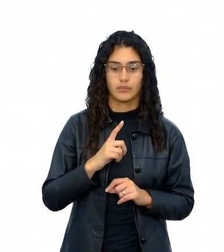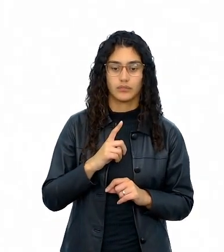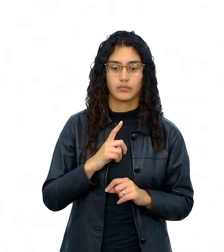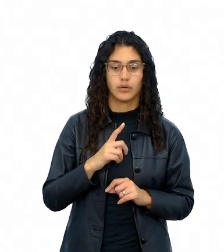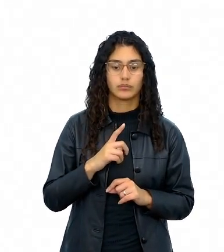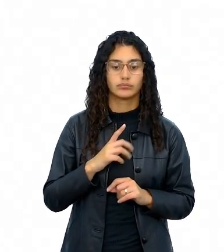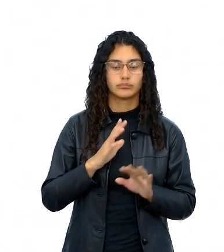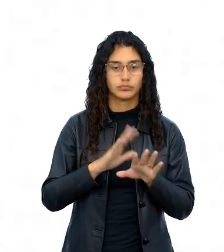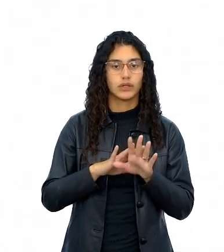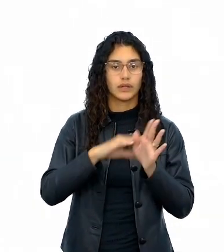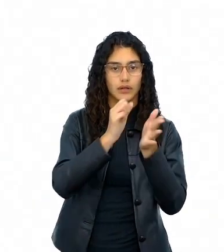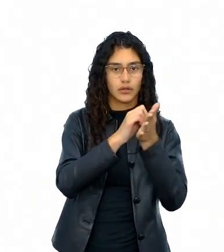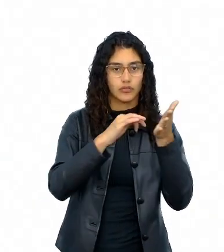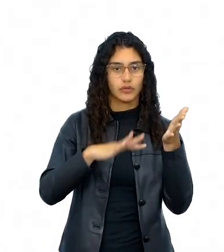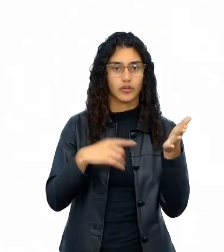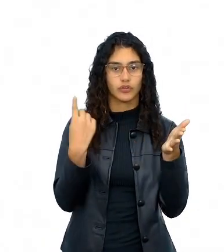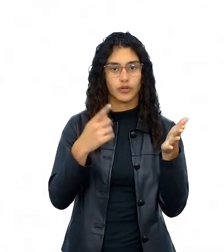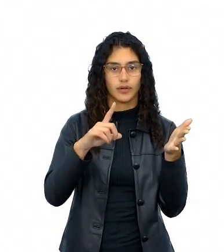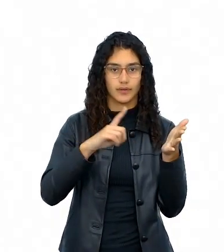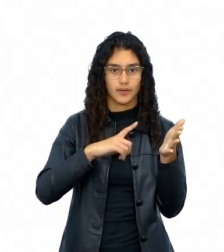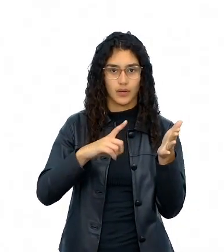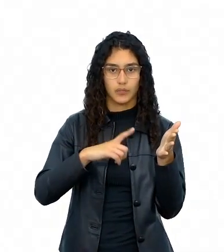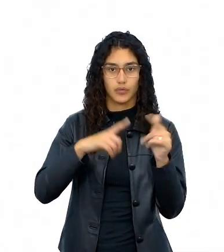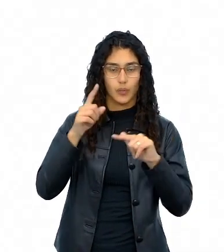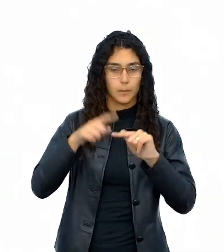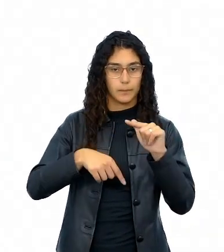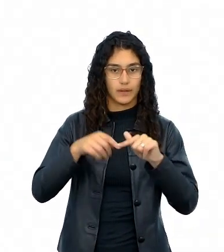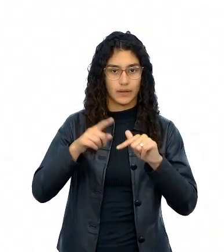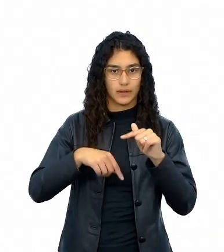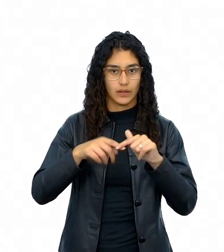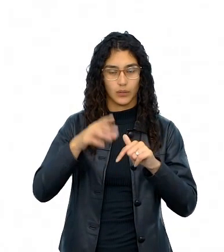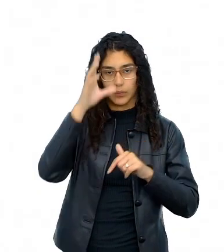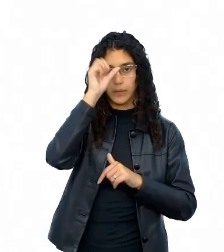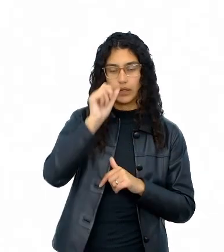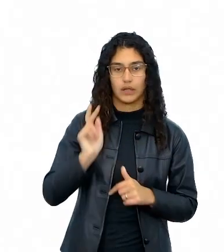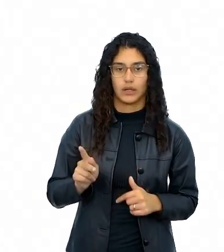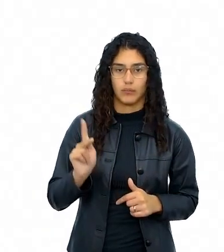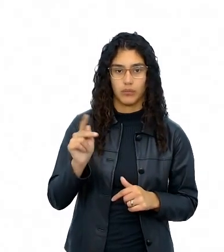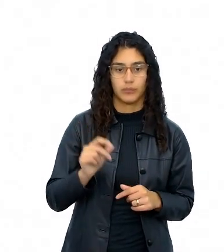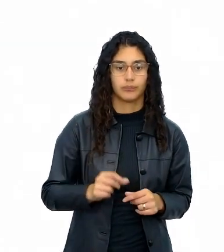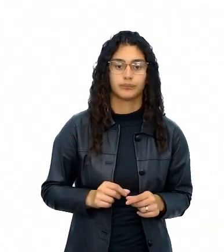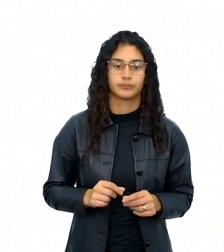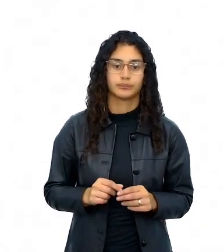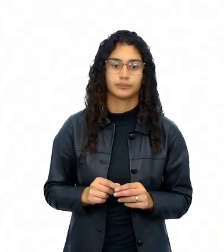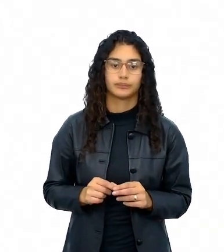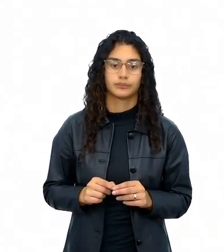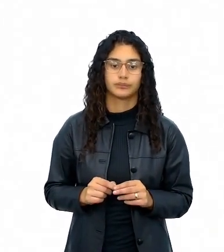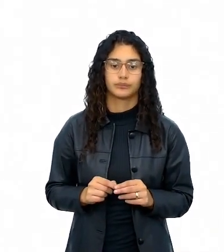para desenvolver essas atividades que a gente tem do material ali Aprender Sempre.